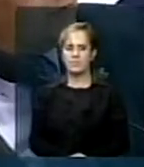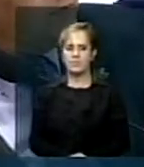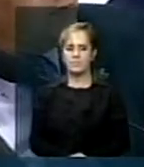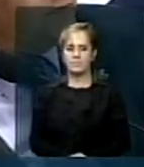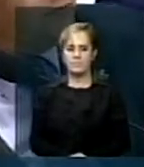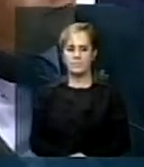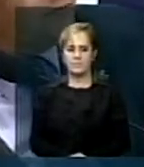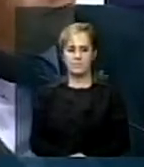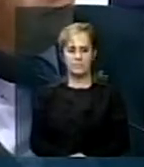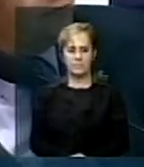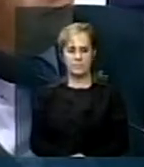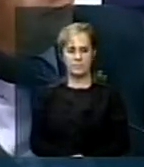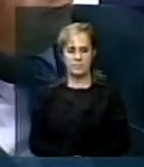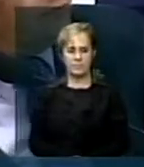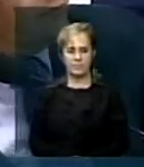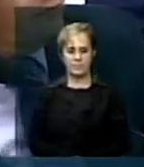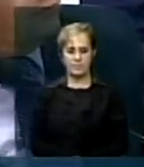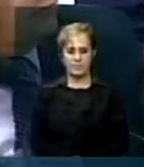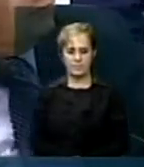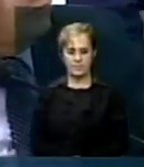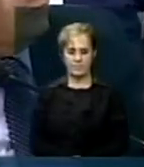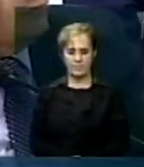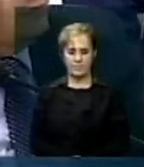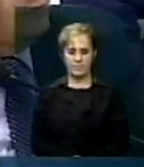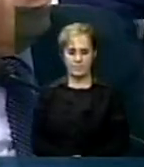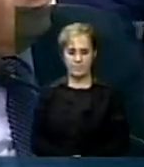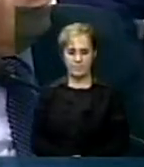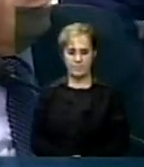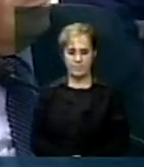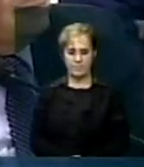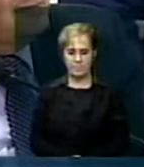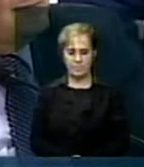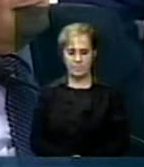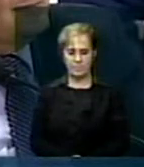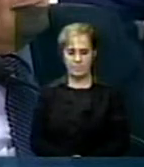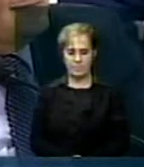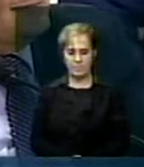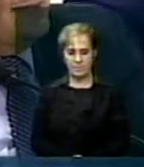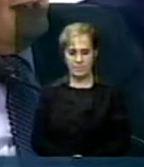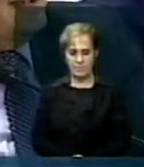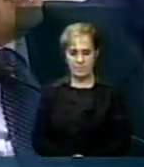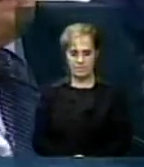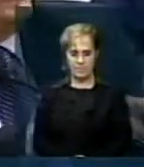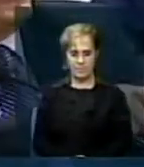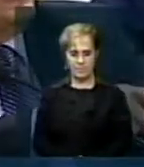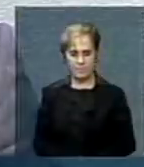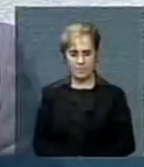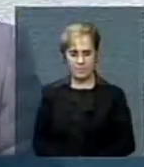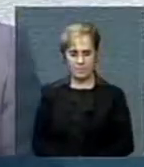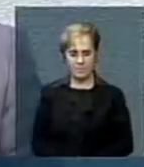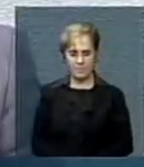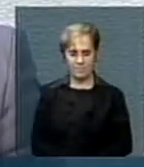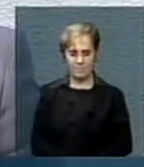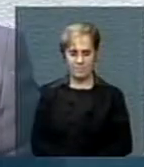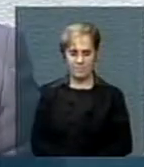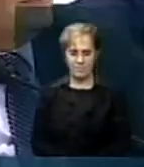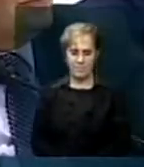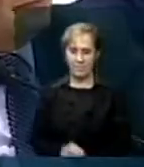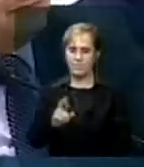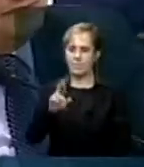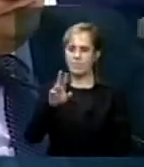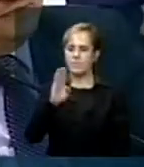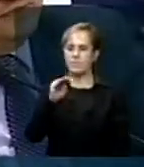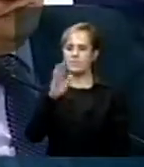senhor presidente... Está escrito. Não, não, não. Porque Cássio estava antes de você. Senhor, com a palavra, Rubem Bueno.